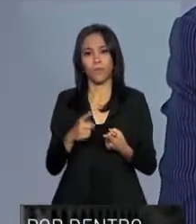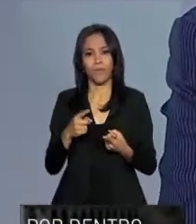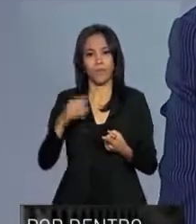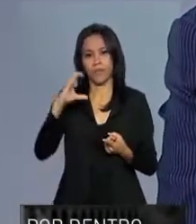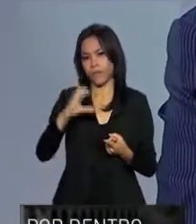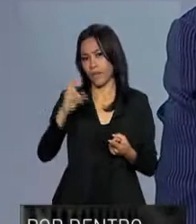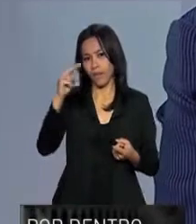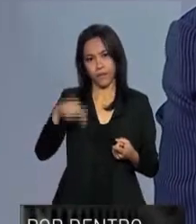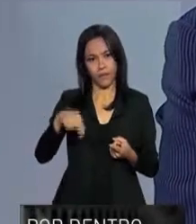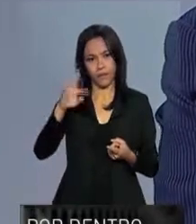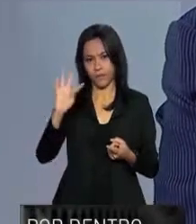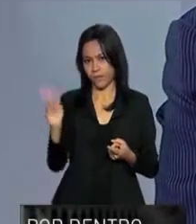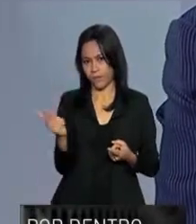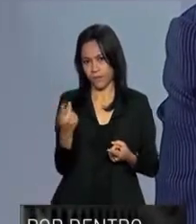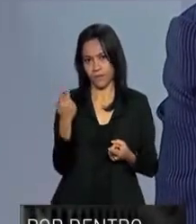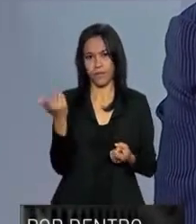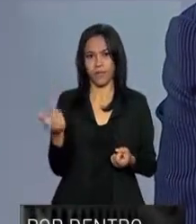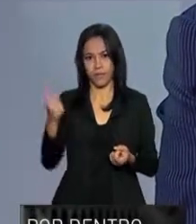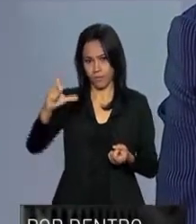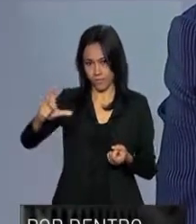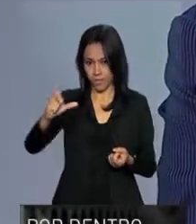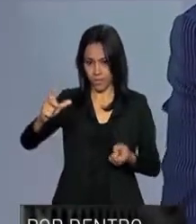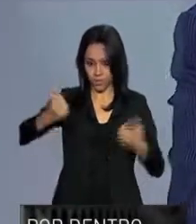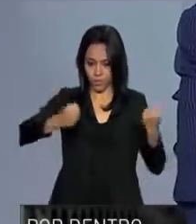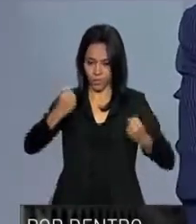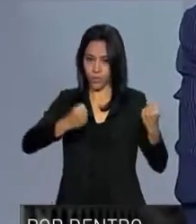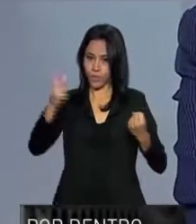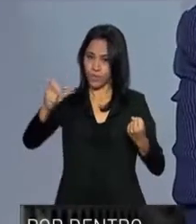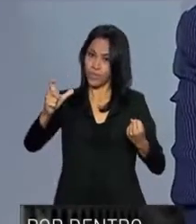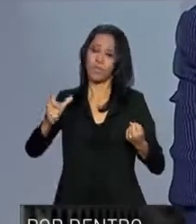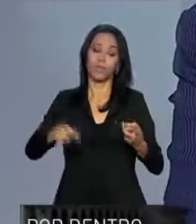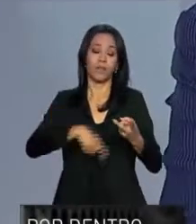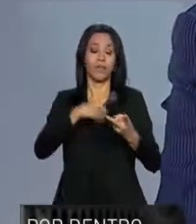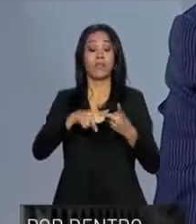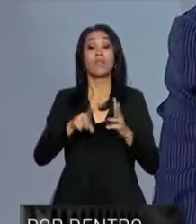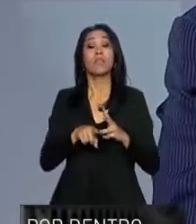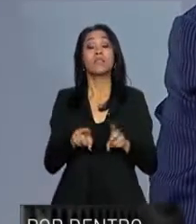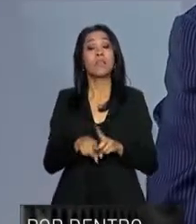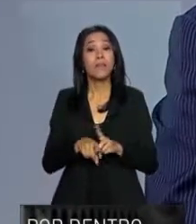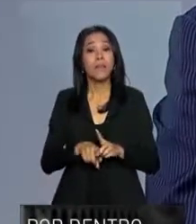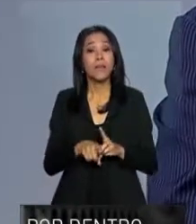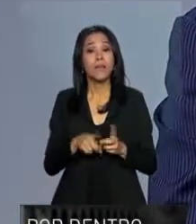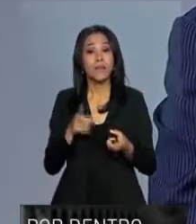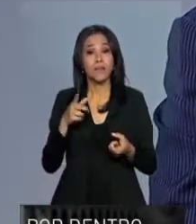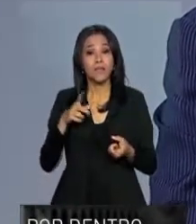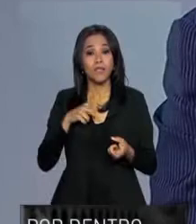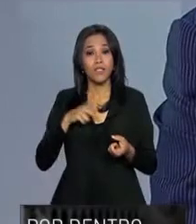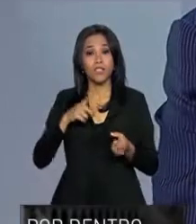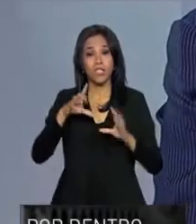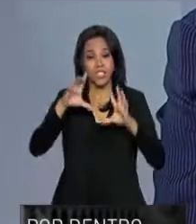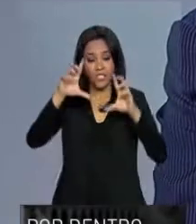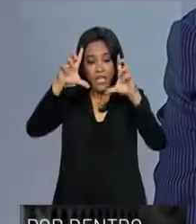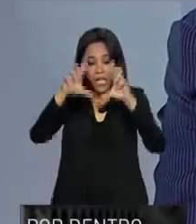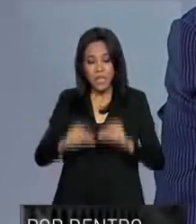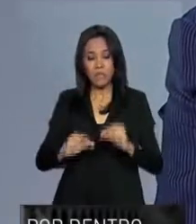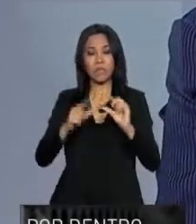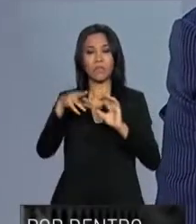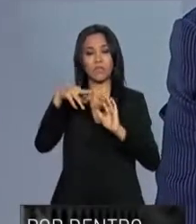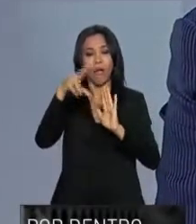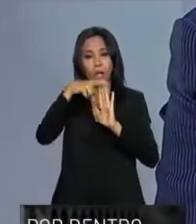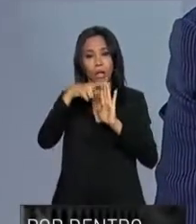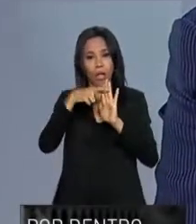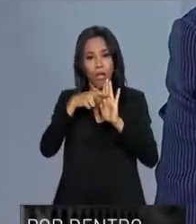carteira nacional de habilitação digital como também desburocratizando haja vista a lembrança que nós eliminamos uma